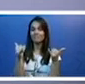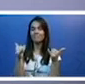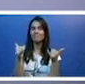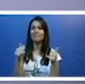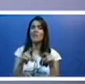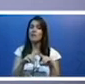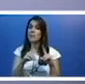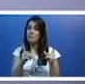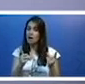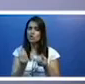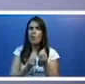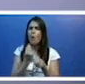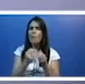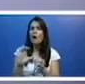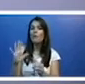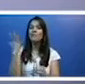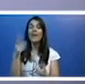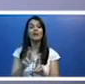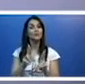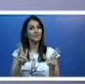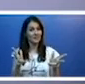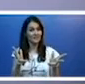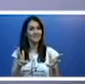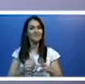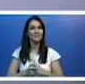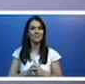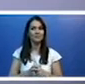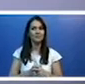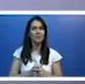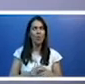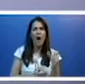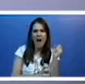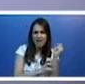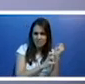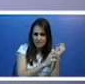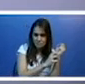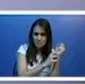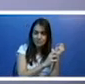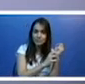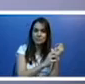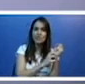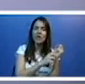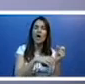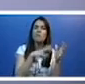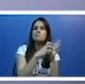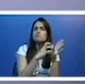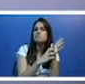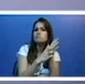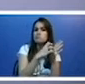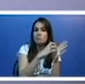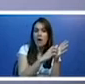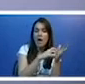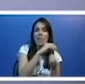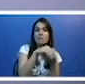a forma como isso acontece é diferente. Os ácidos, substâncias formadas por moléculas, reagem